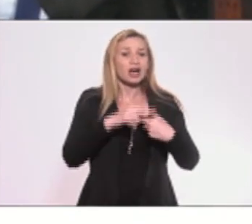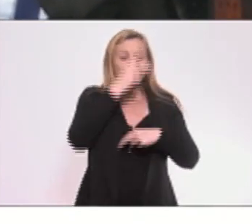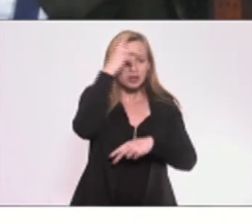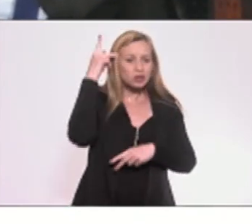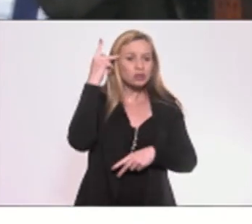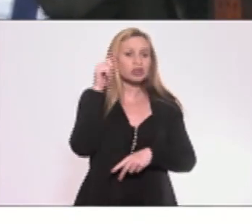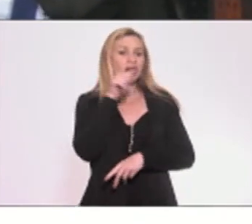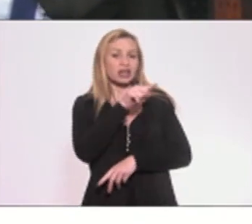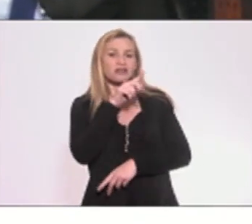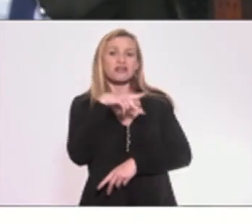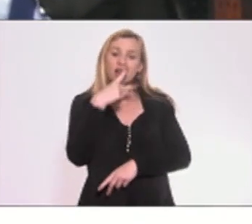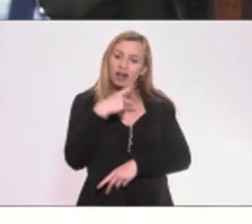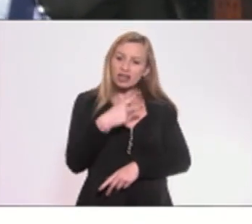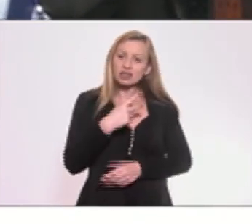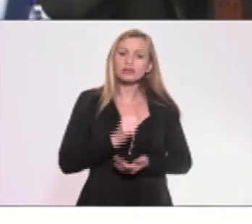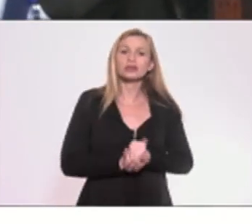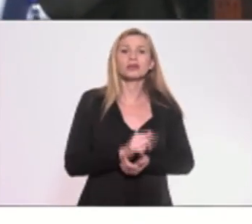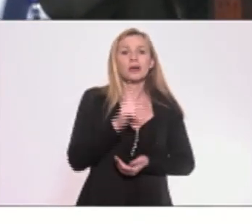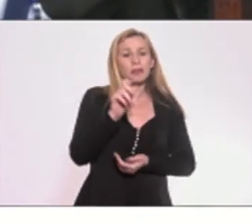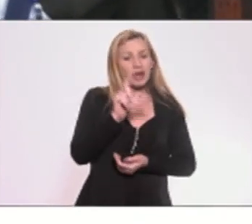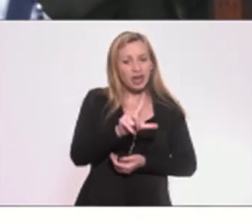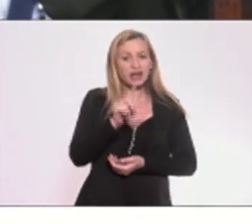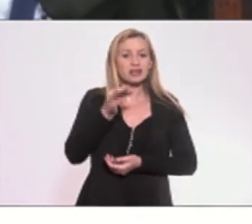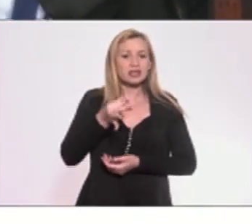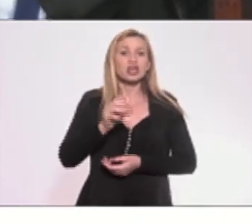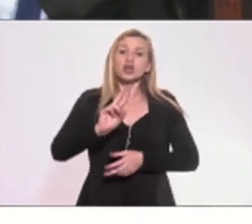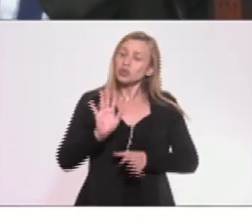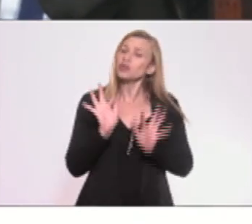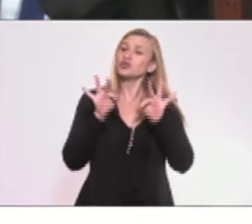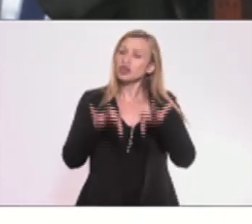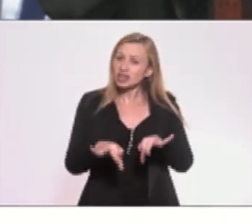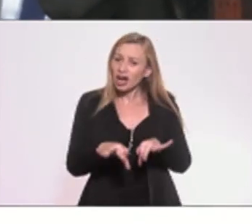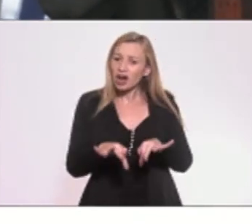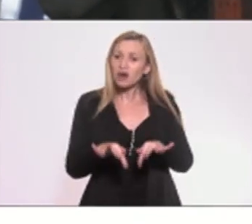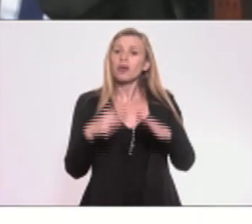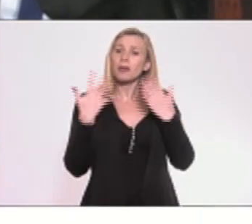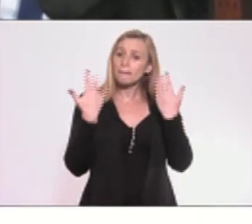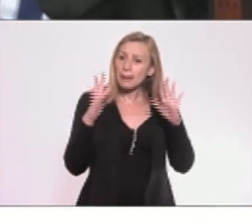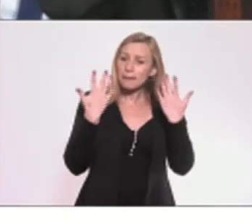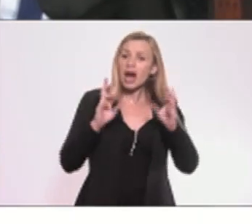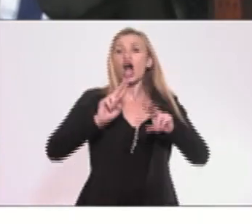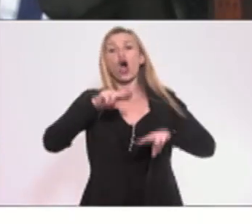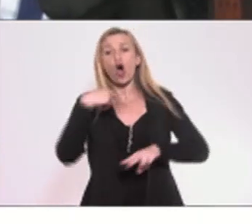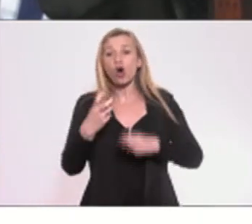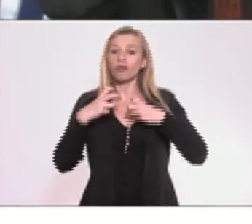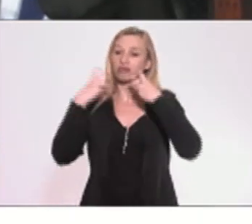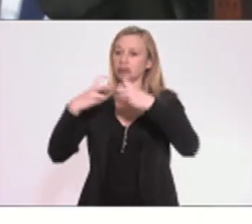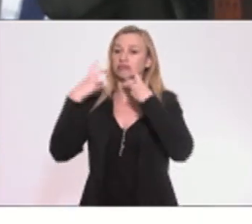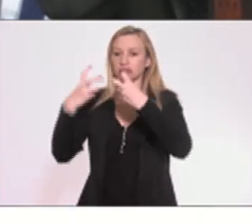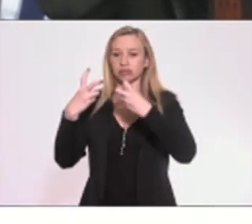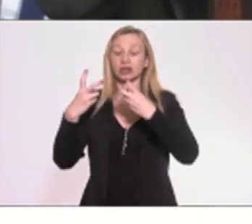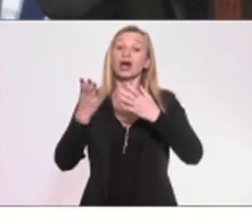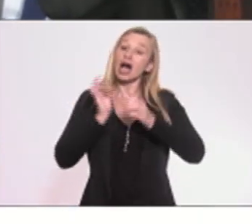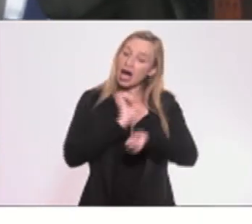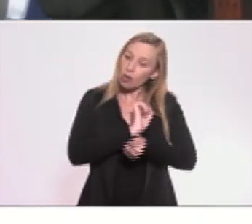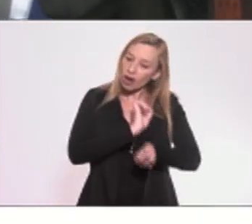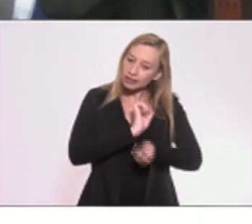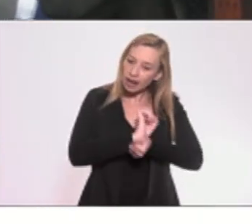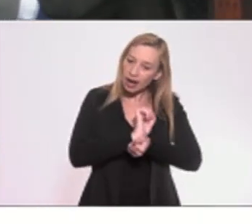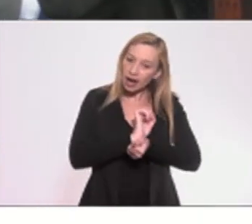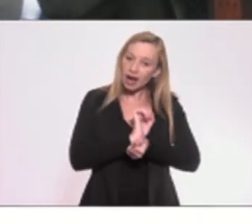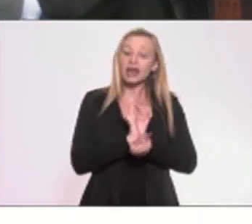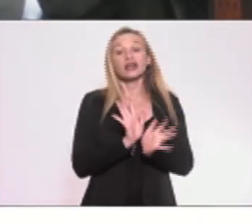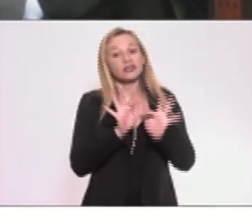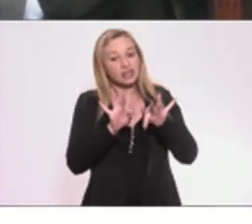caminhando favorável ao PR. Ao final, podemos aplaudir ou vaiar, mas vamos deixar o orador,